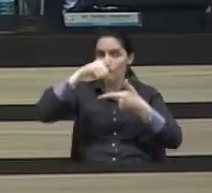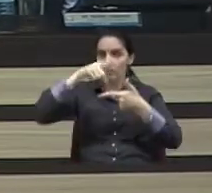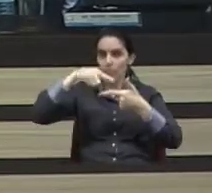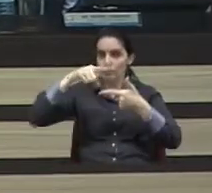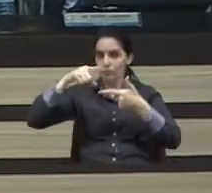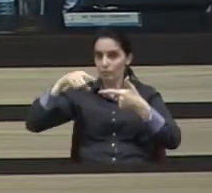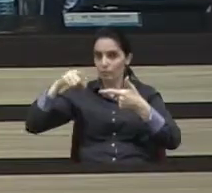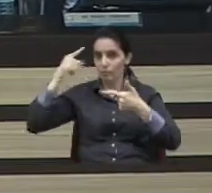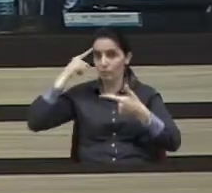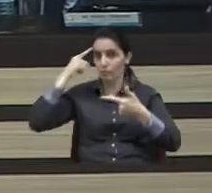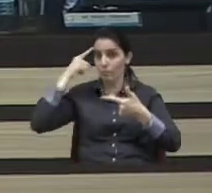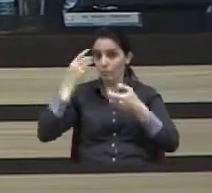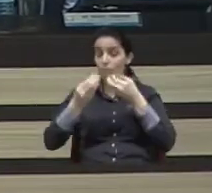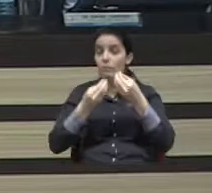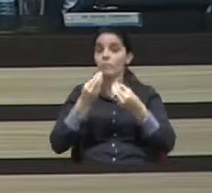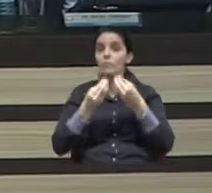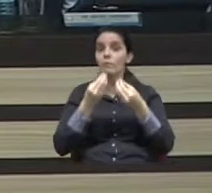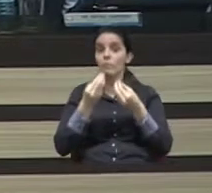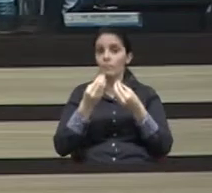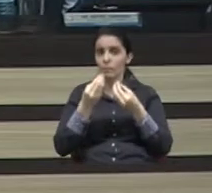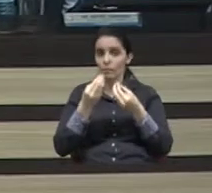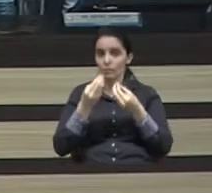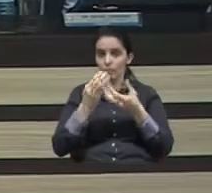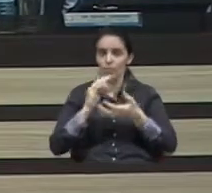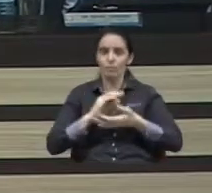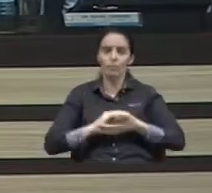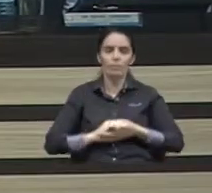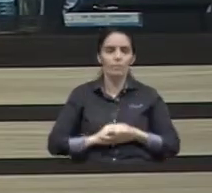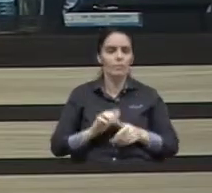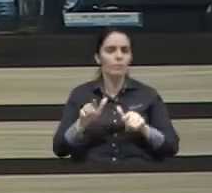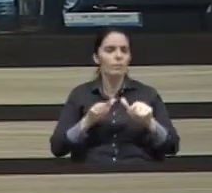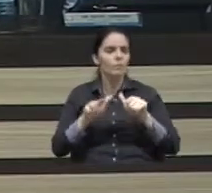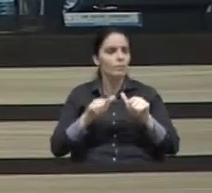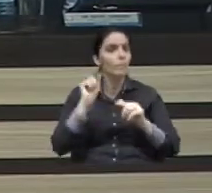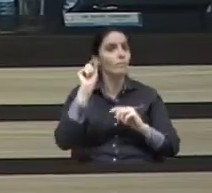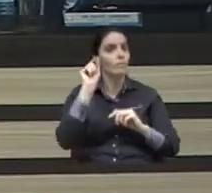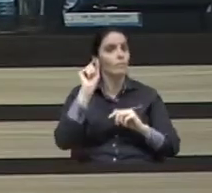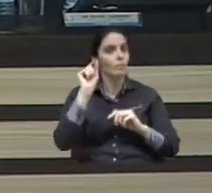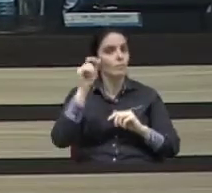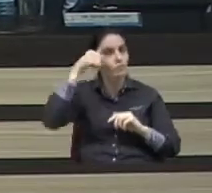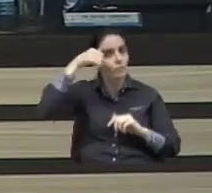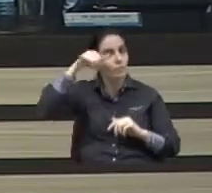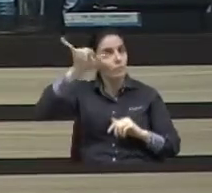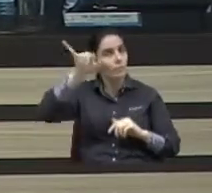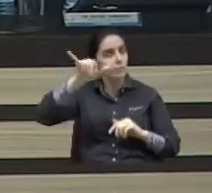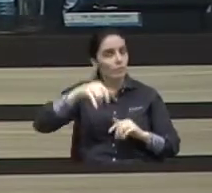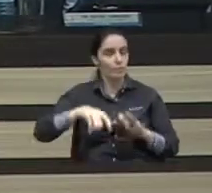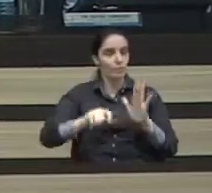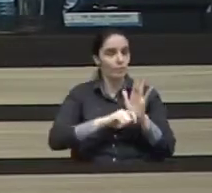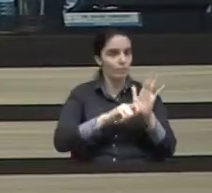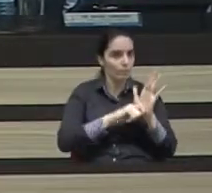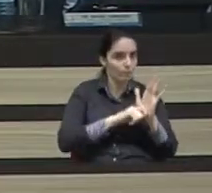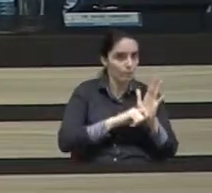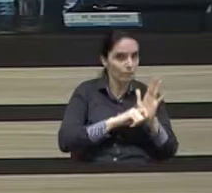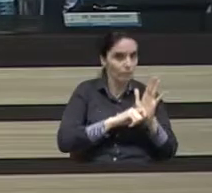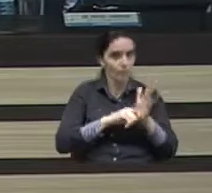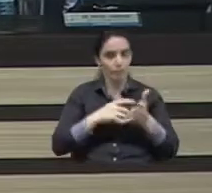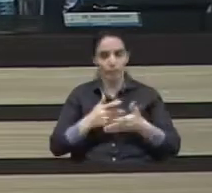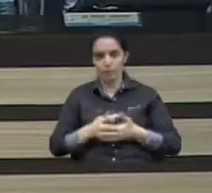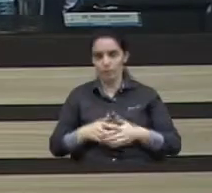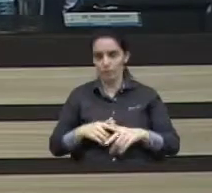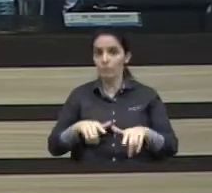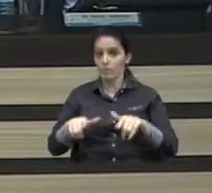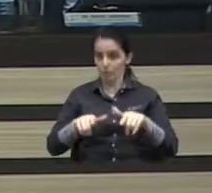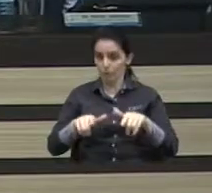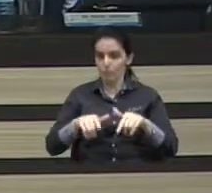ver como dá para fazer um trabalho, quando a gente falar de prevenção de droga, quando a gente trabalhar essa questão do trabalho infantil